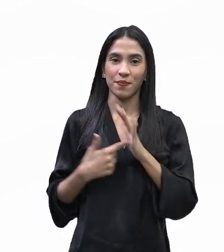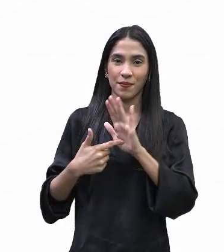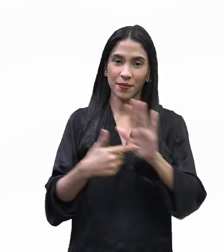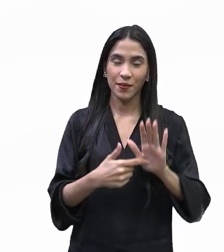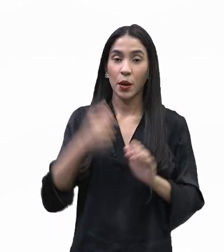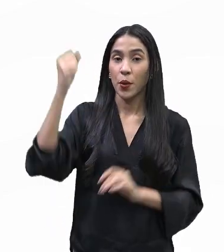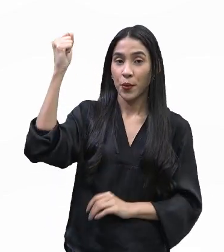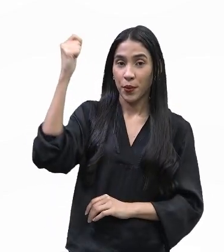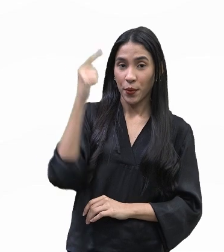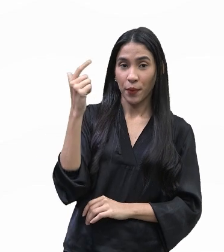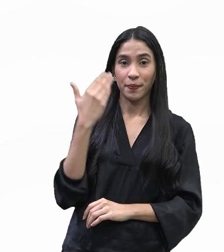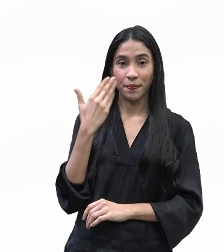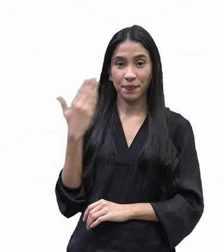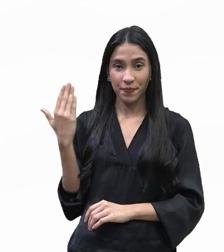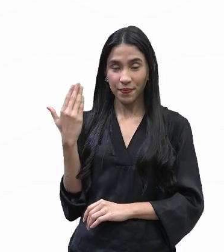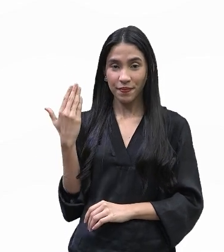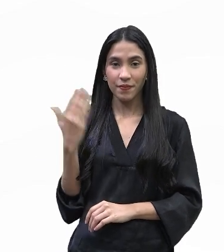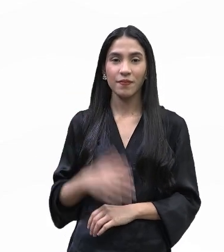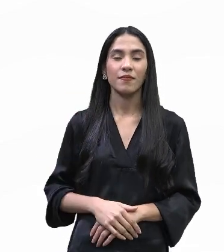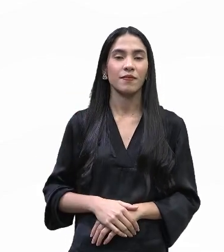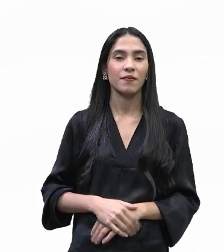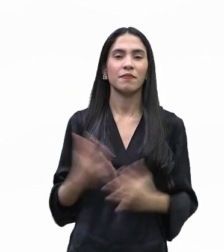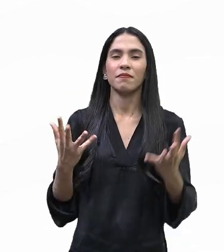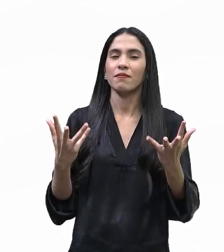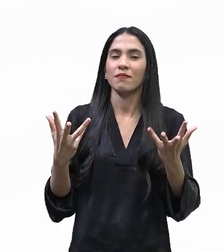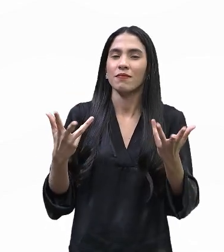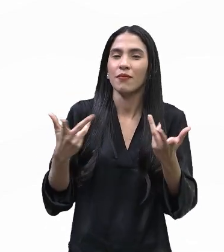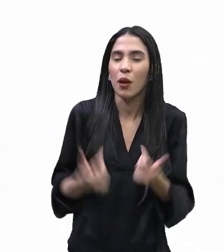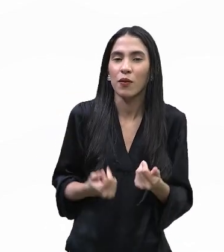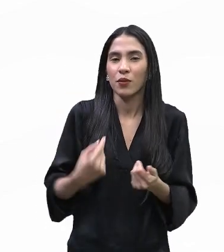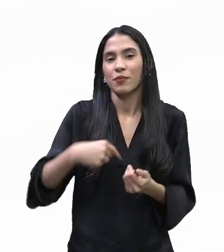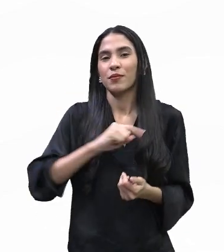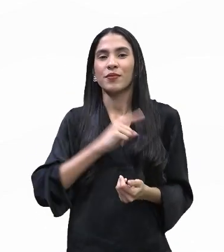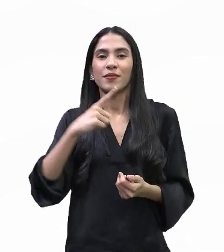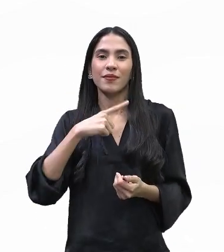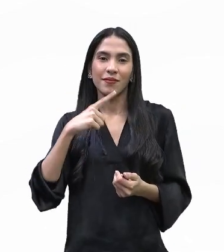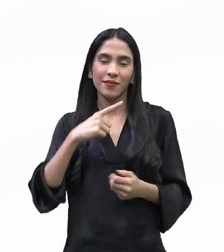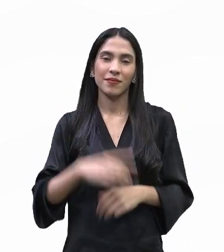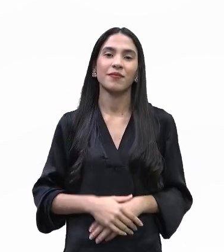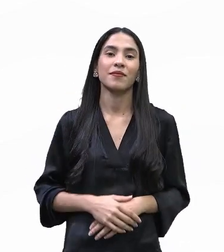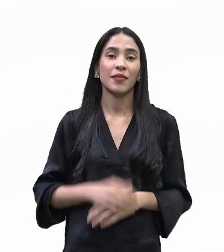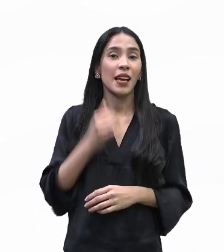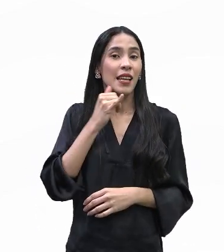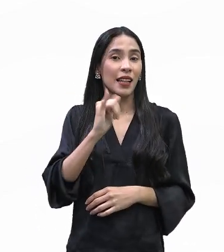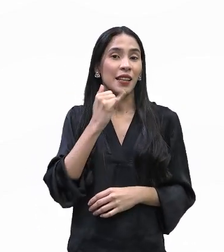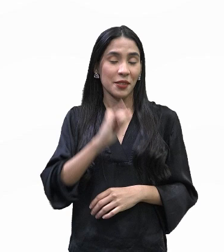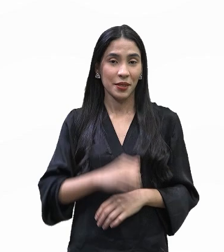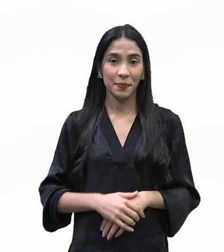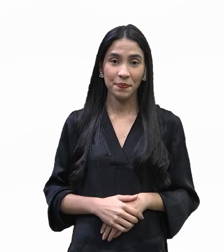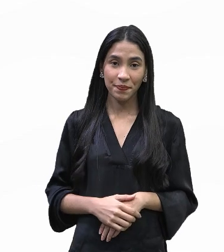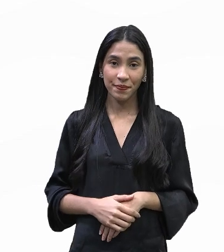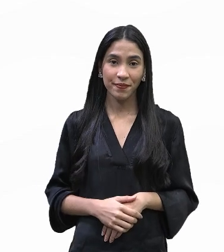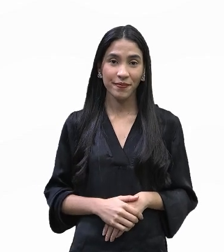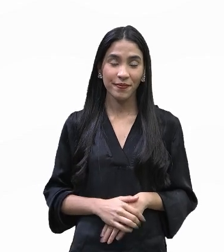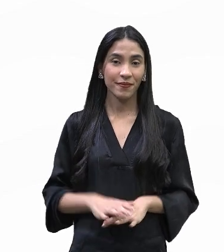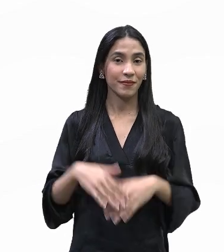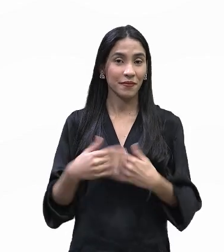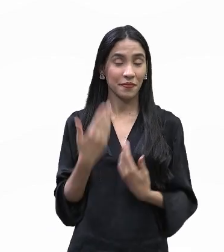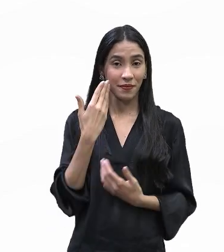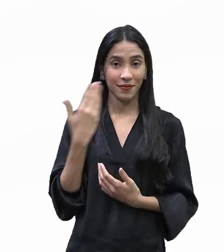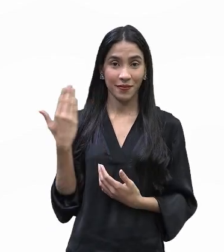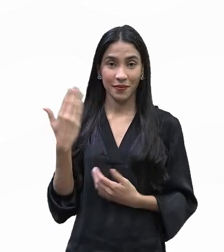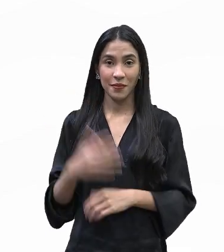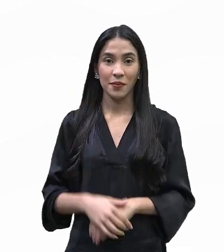aqui do Sol, dessa fonte tão maravilhosa que a gente tem de energia, tá? Então, olha só.